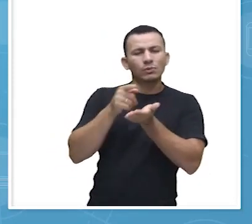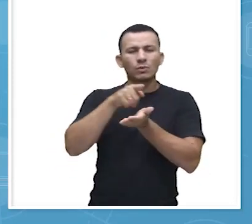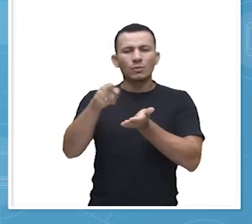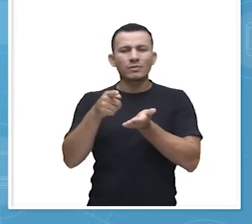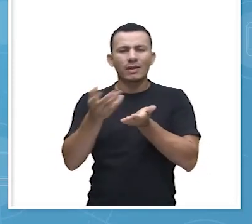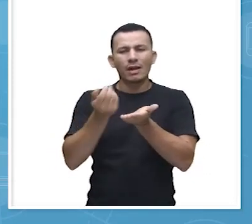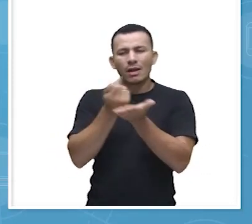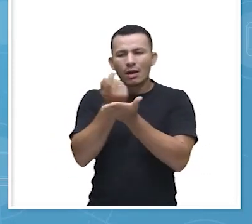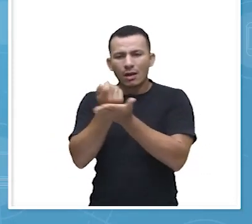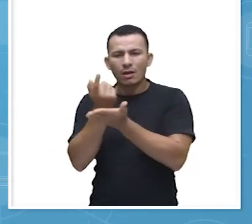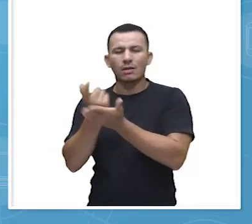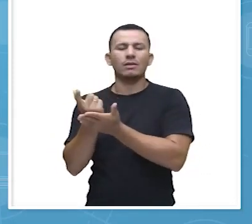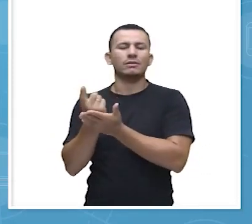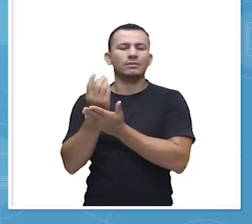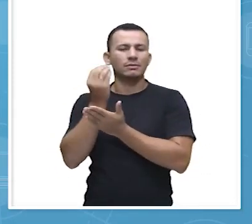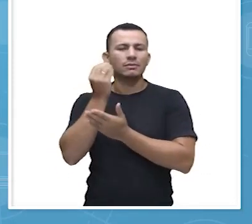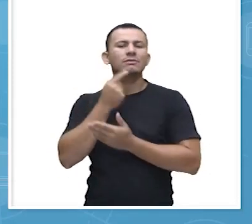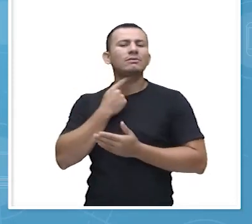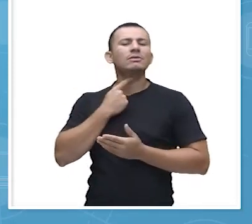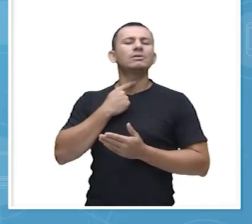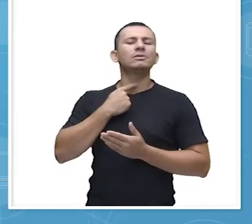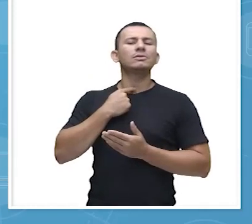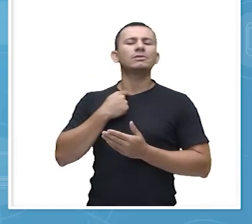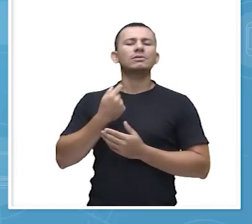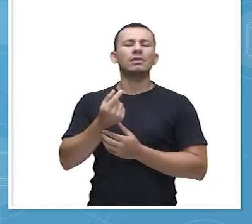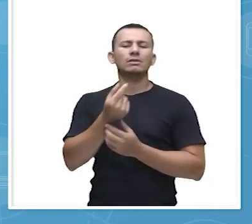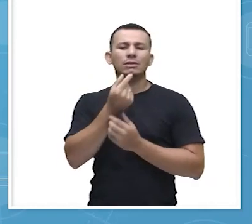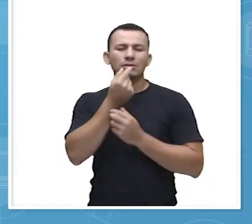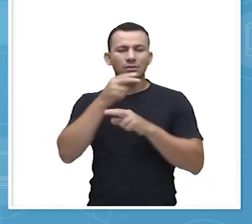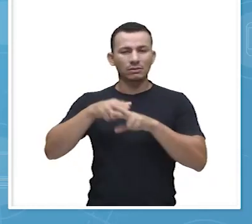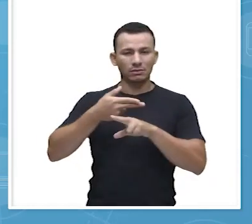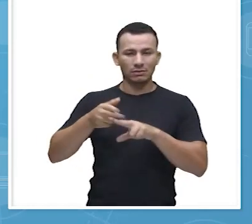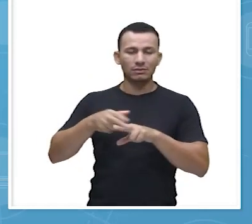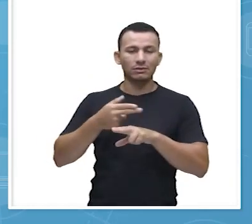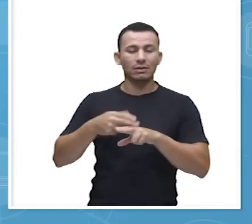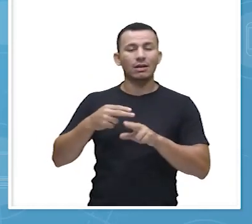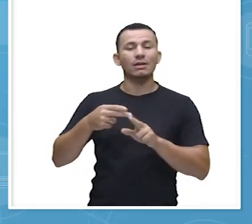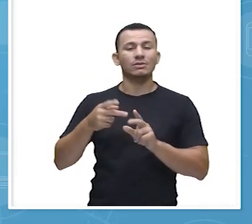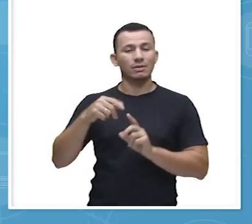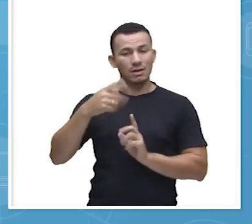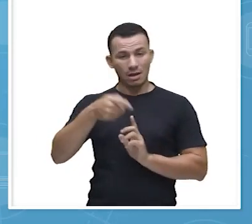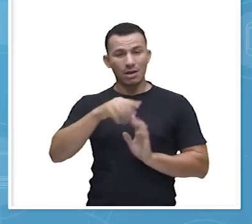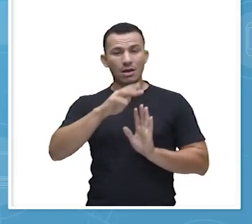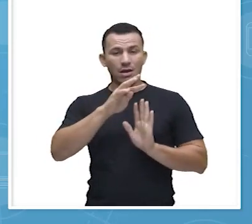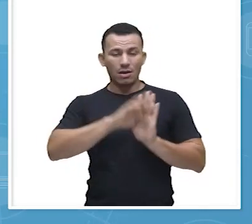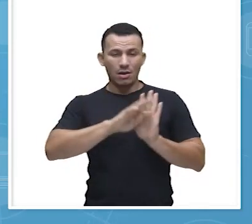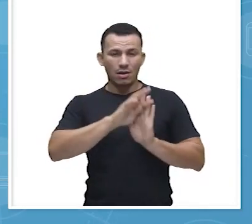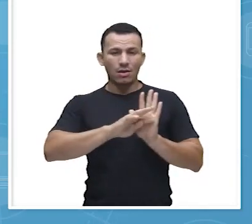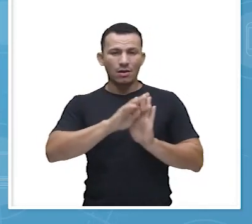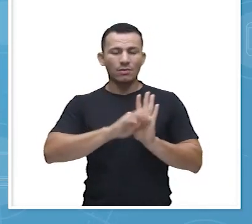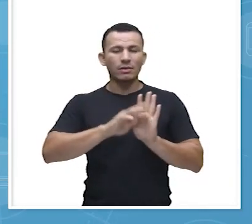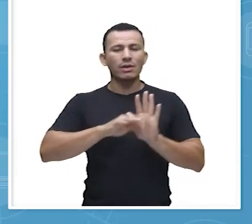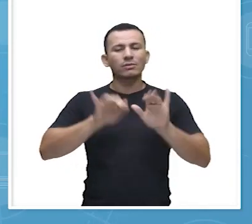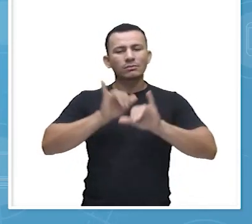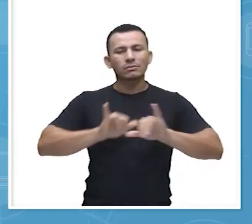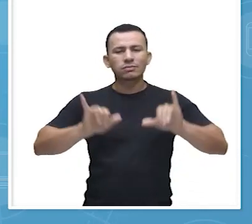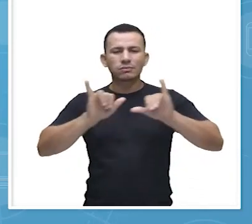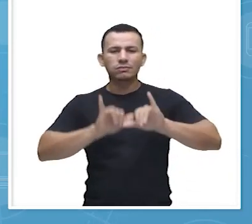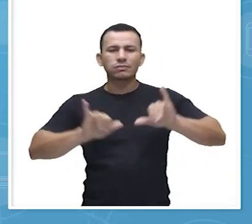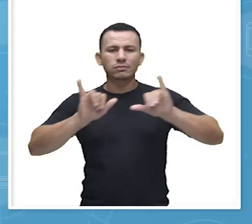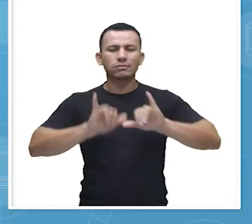que você queira despertar a vontade. Esse texto é o que a gente chama de texto publicitário, texto